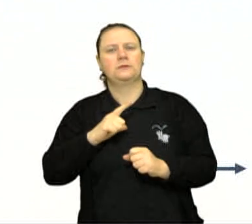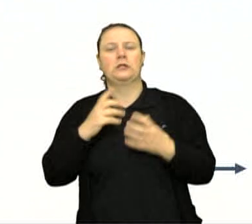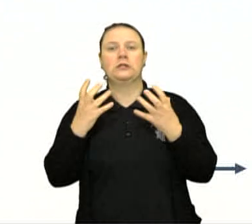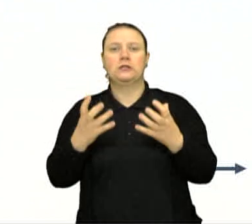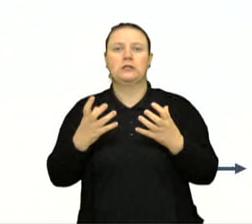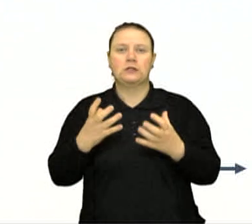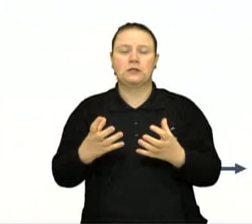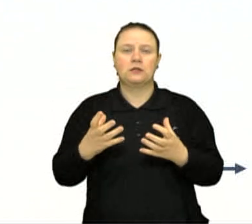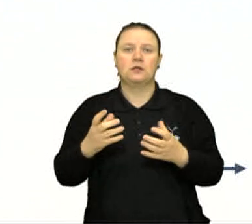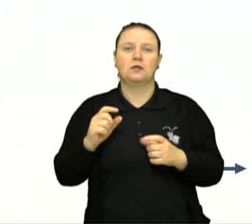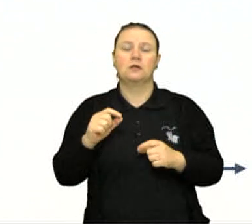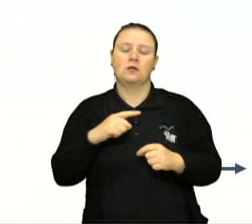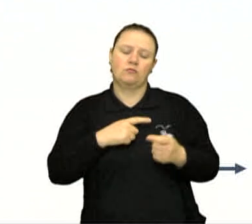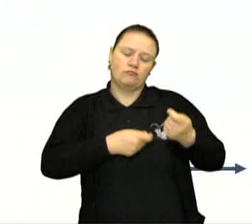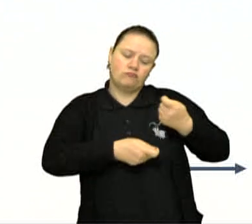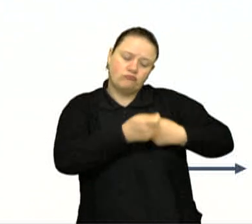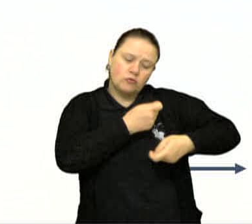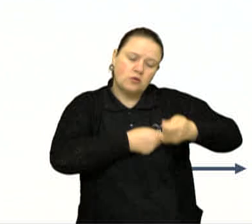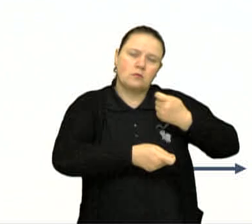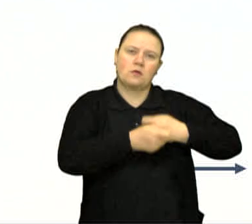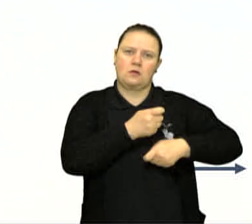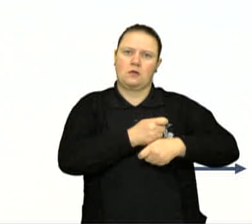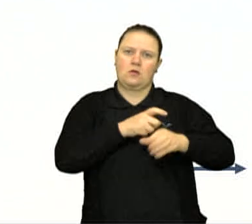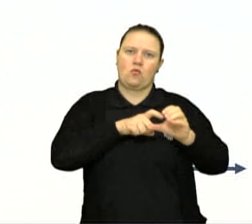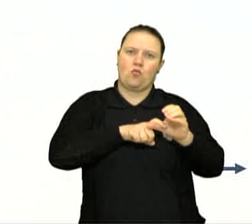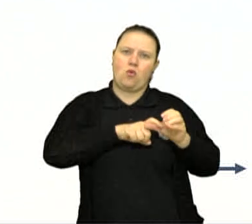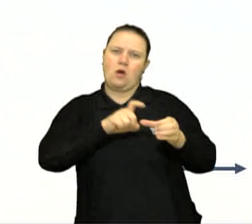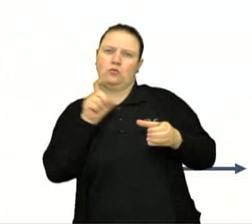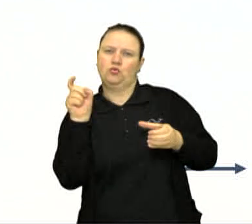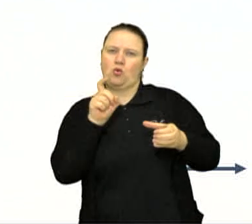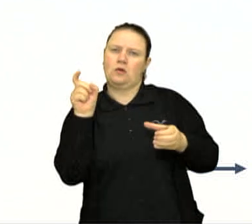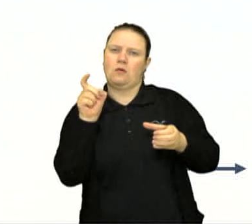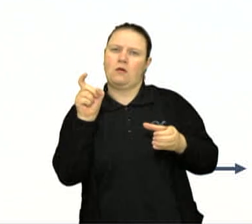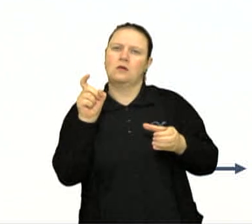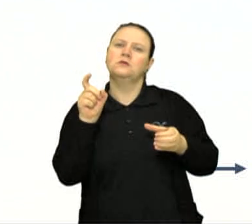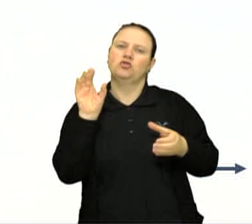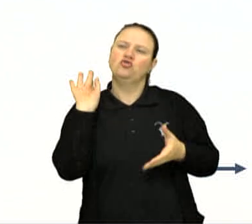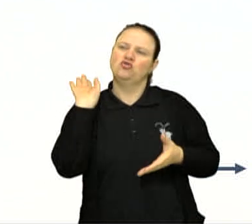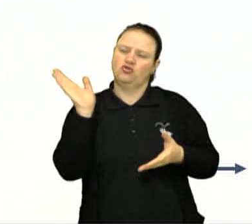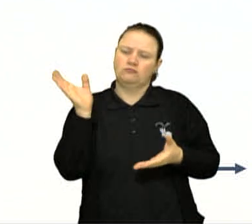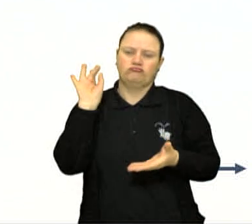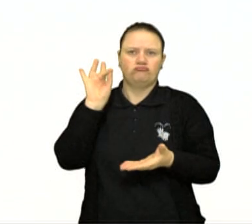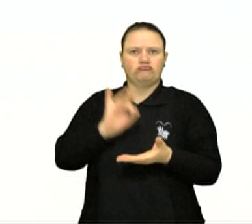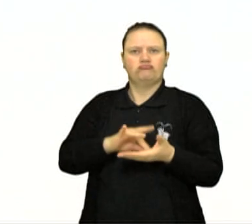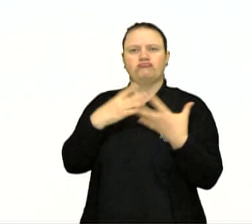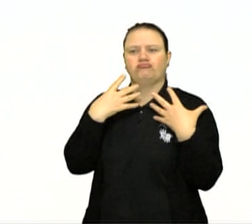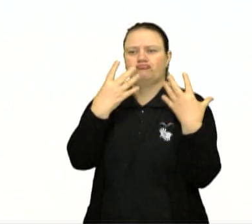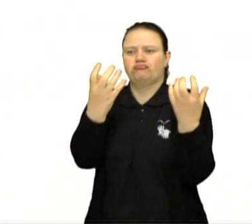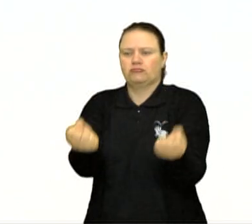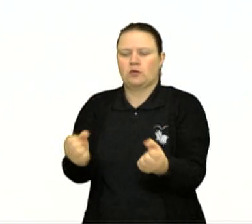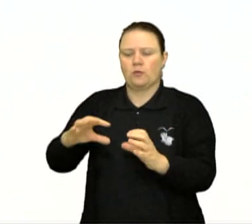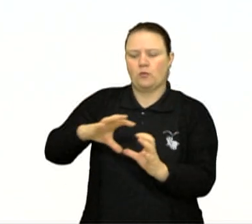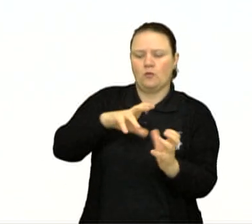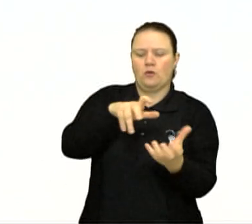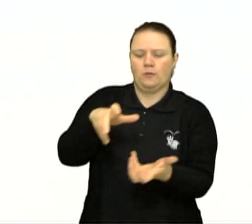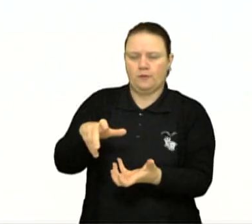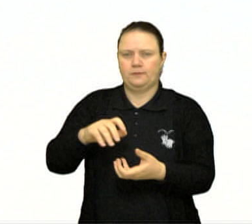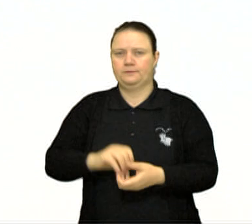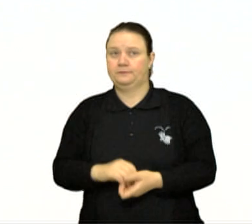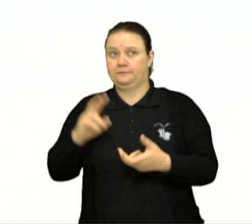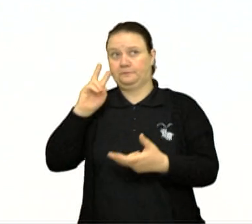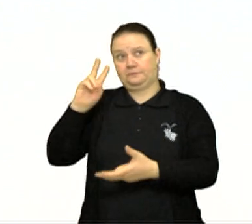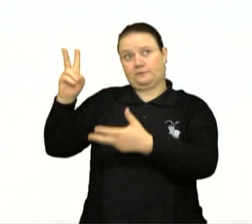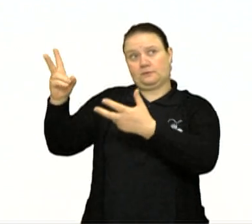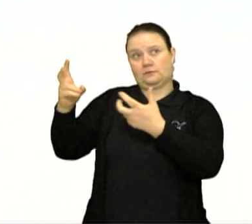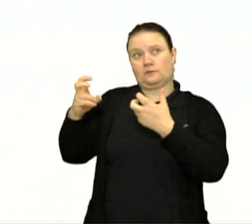uma união administrativa e autônoma reconhecida como ou pela comunidade internacional. Observe, os